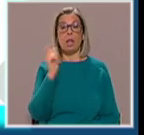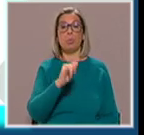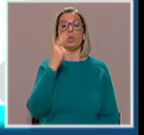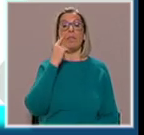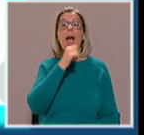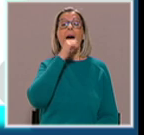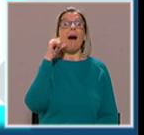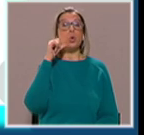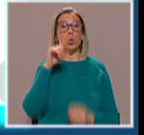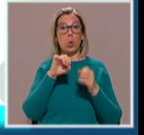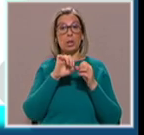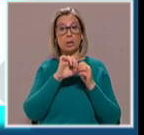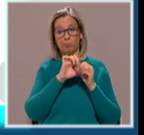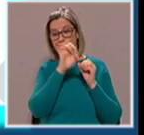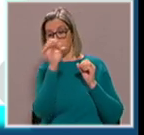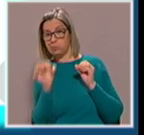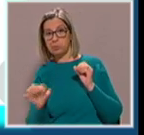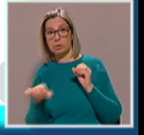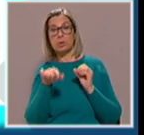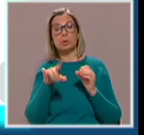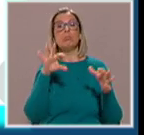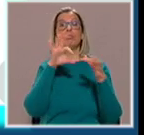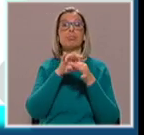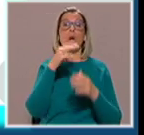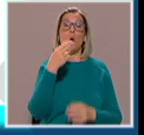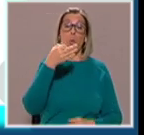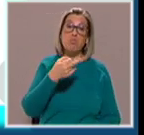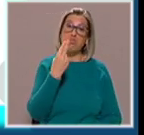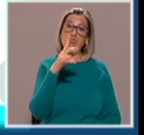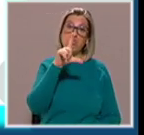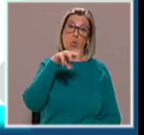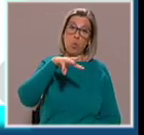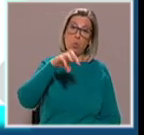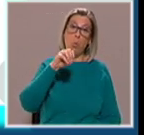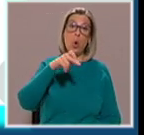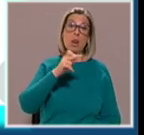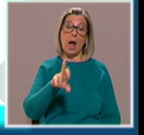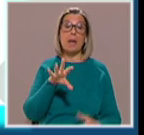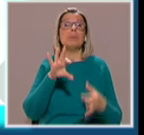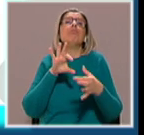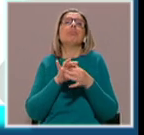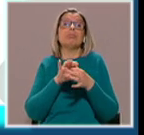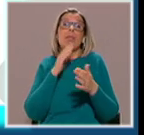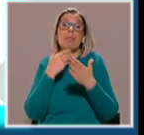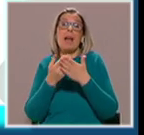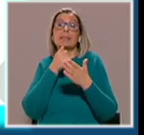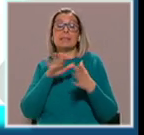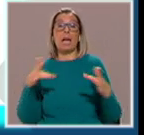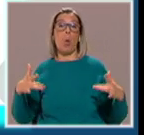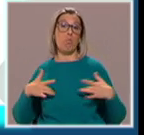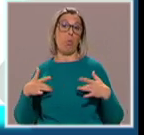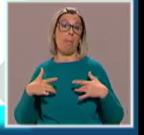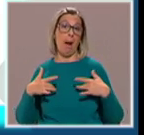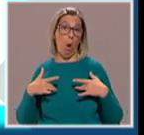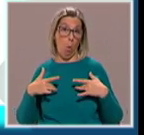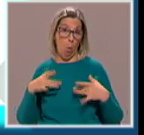representada a azul. Vamos já percebendo que a artéria pulmonar tem este nome porque vai levar o sangue para os pulmões, também assim é fácil de irem associando os